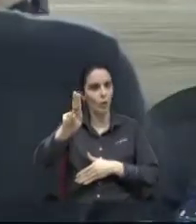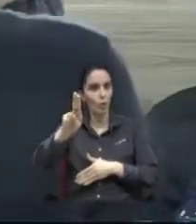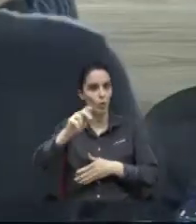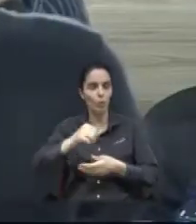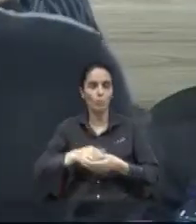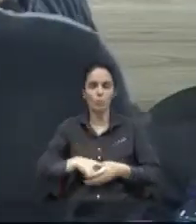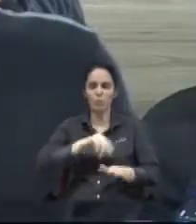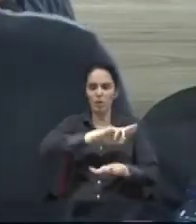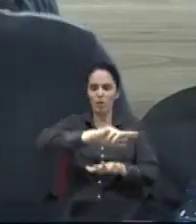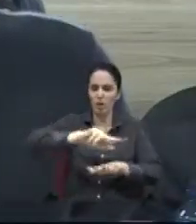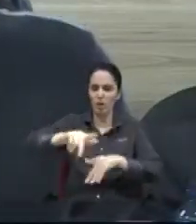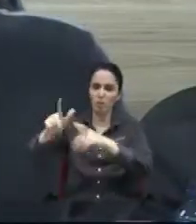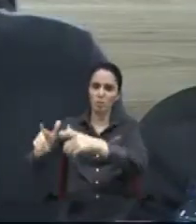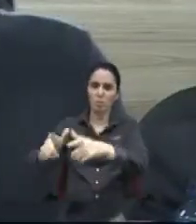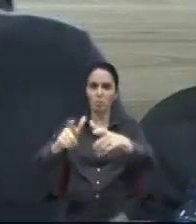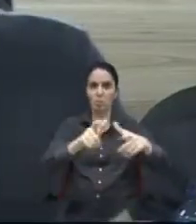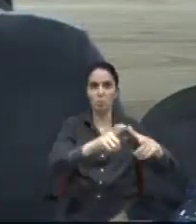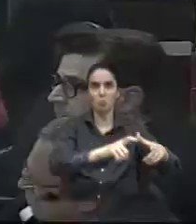farra